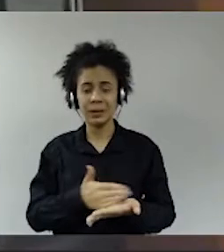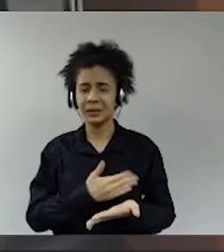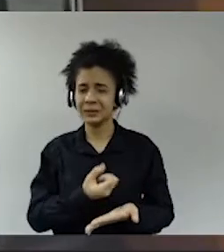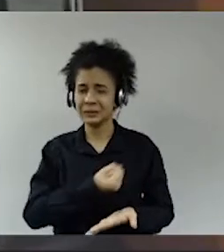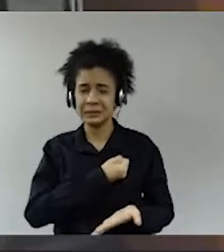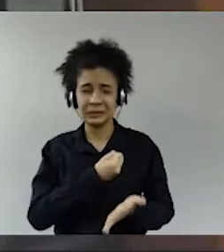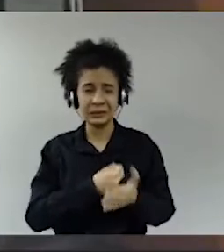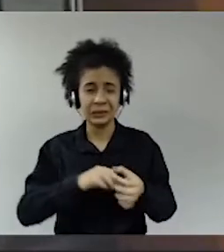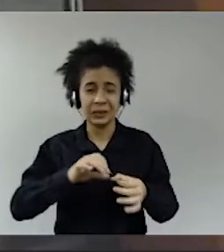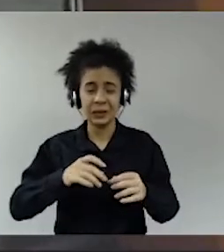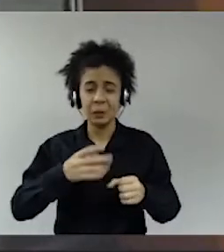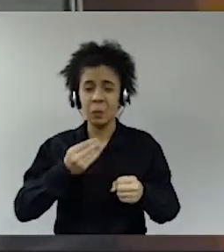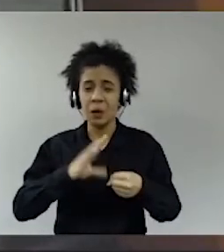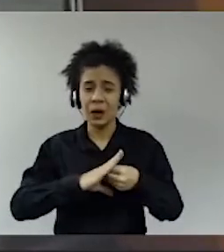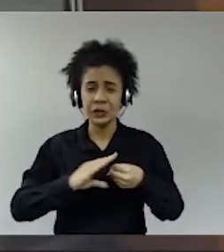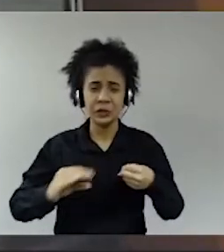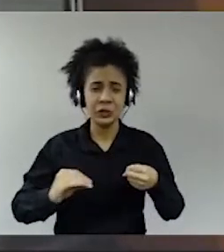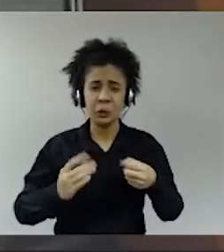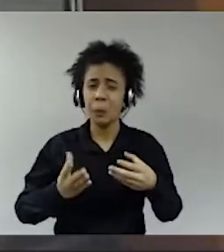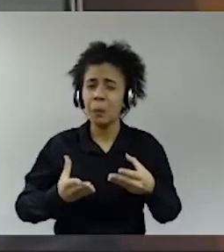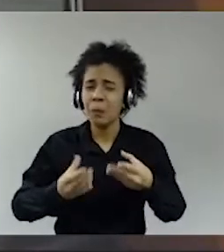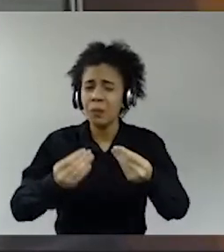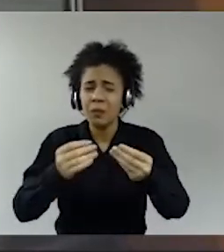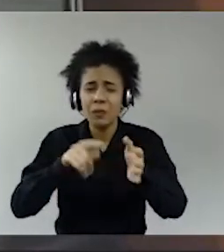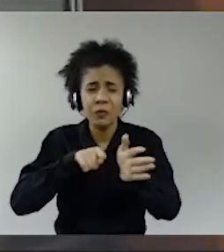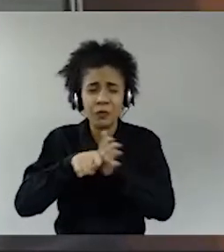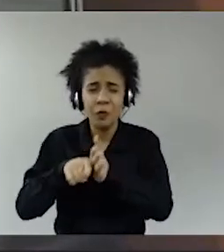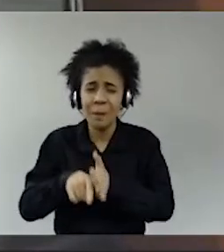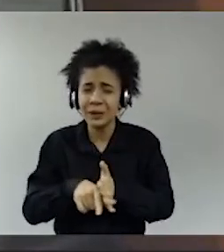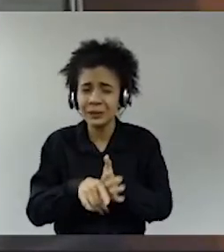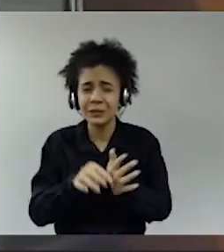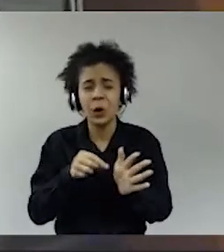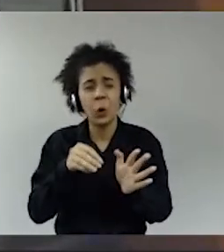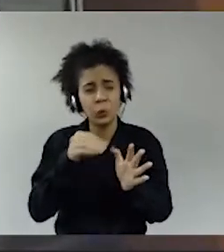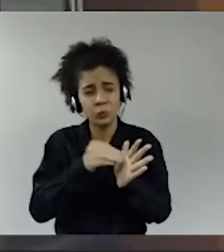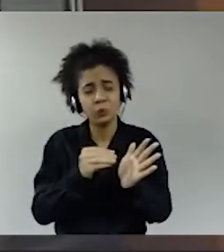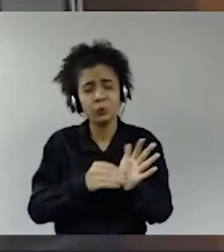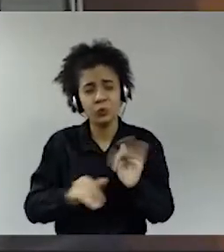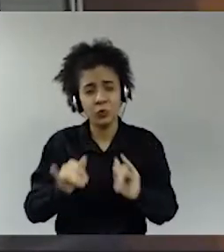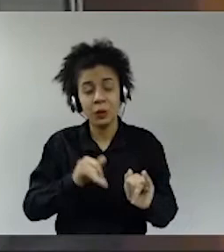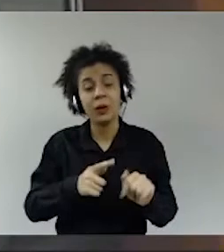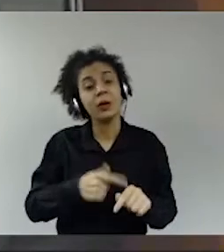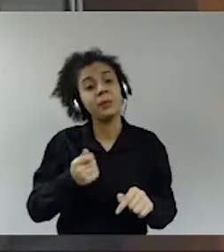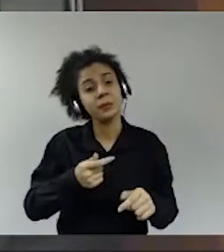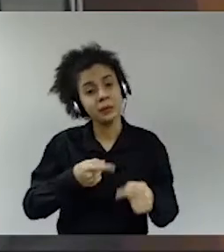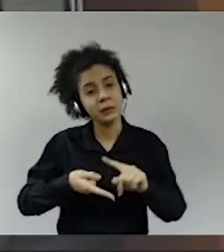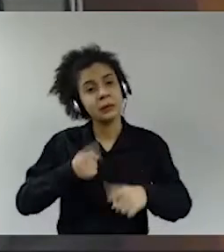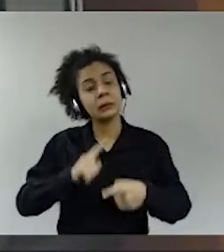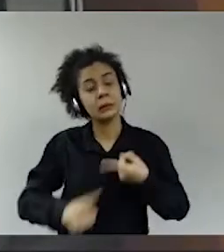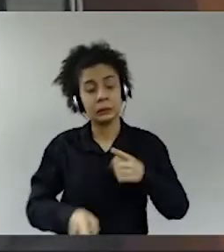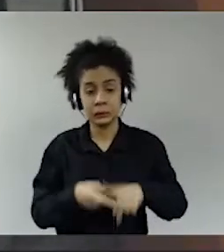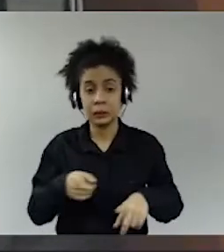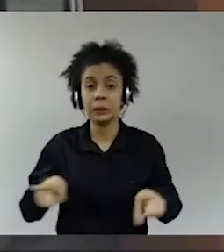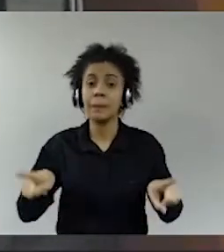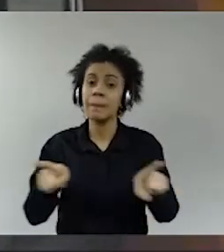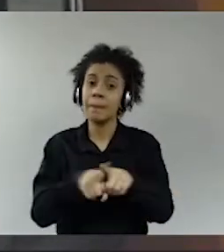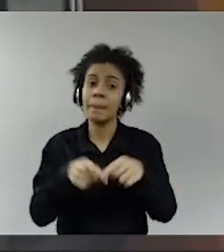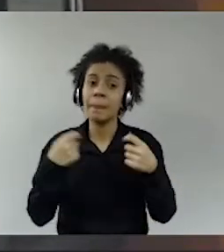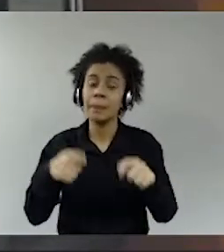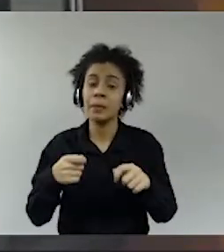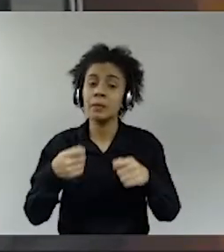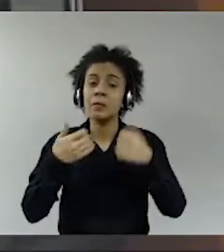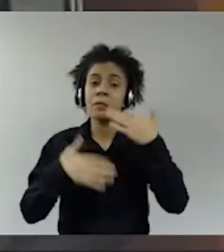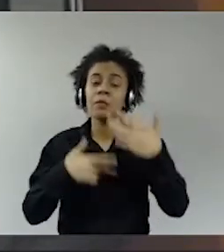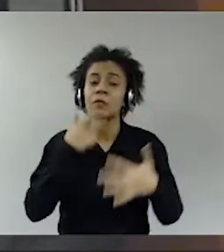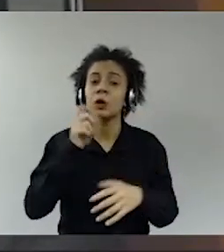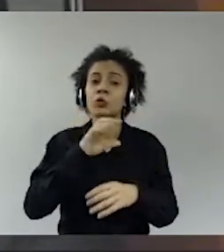numerosos artigos, bastante técnicos, com muito impacto. Isso precisa ser discutido e também precisa ser